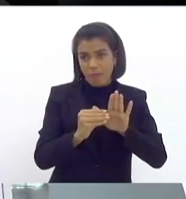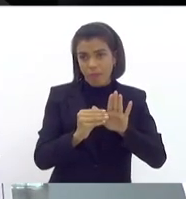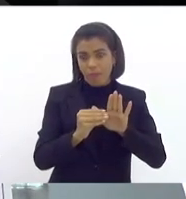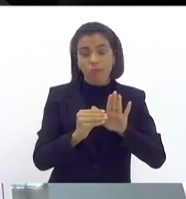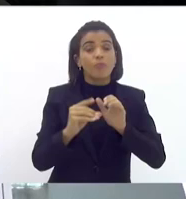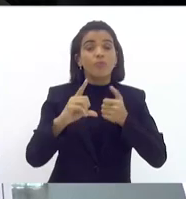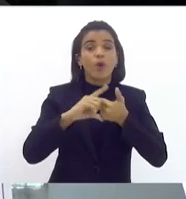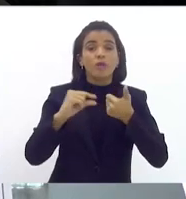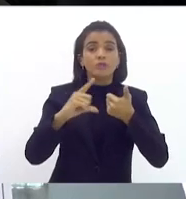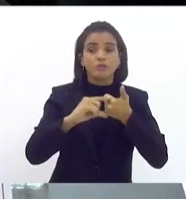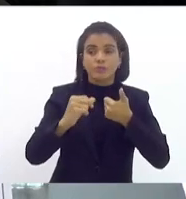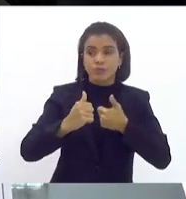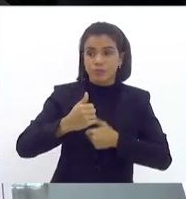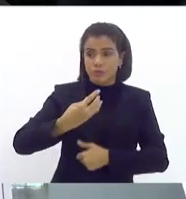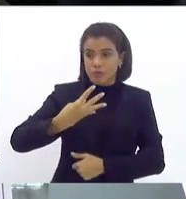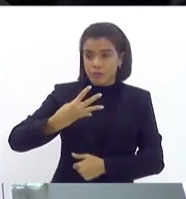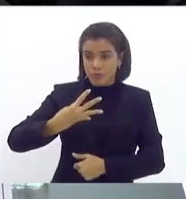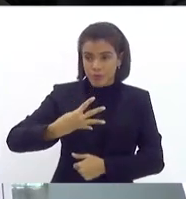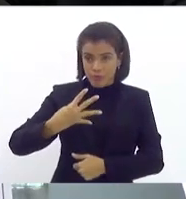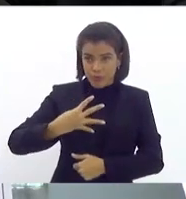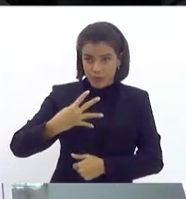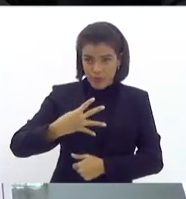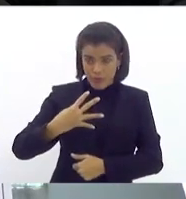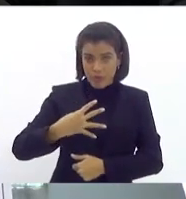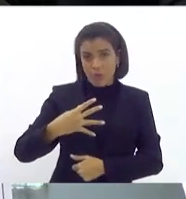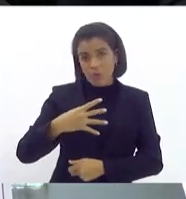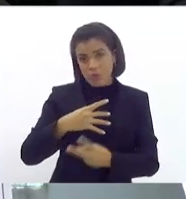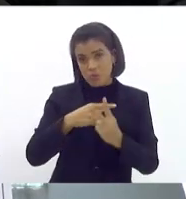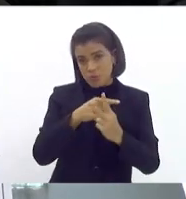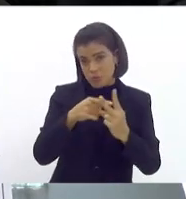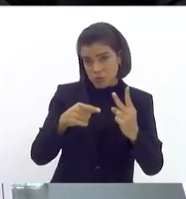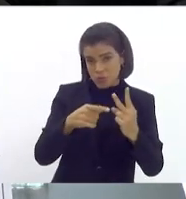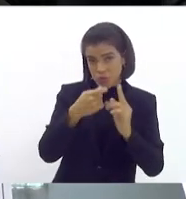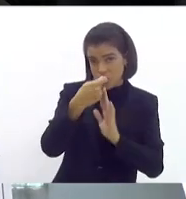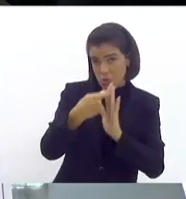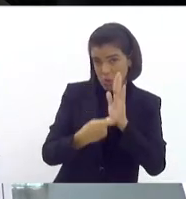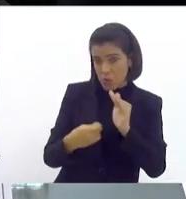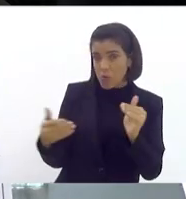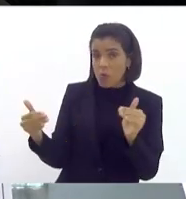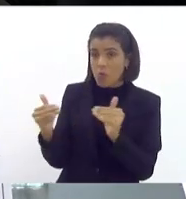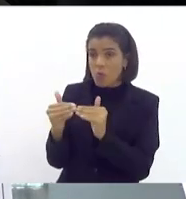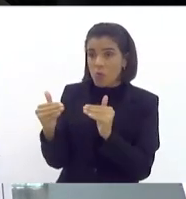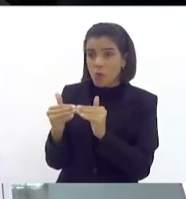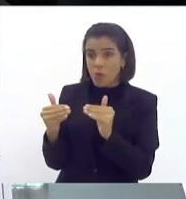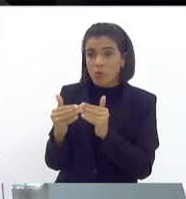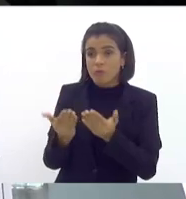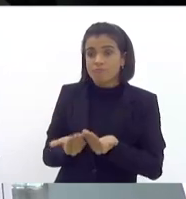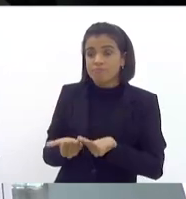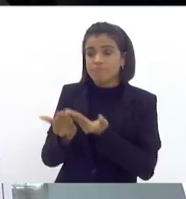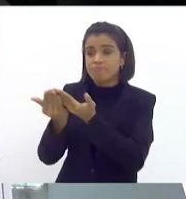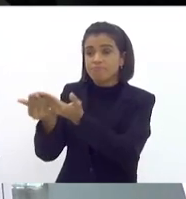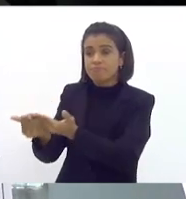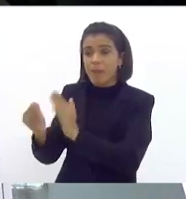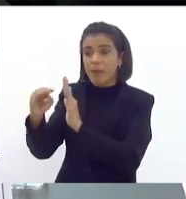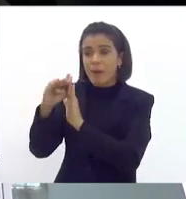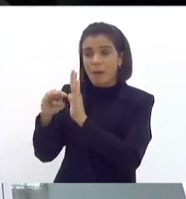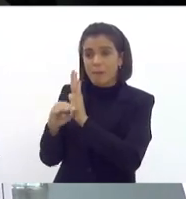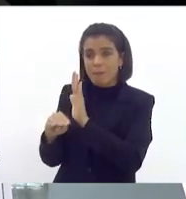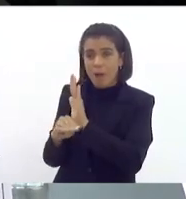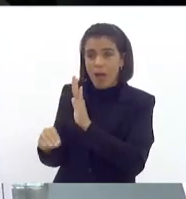acatar a supressão do artigo 4º, né, que já os autores concordaram, vai para a pauta, recebe emenda